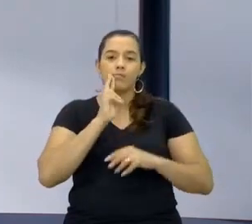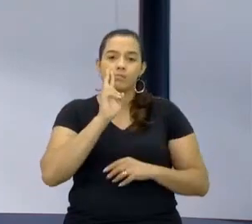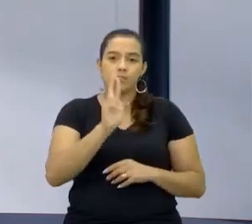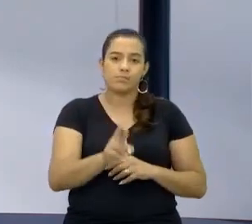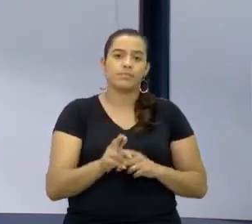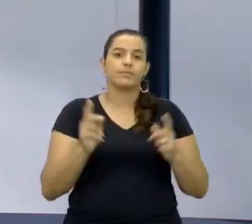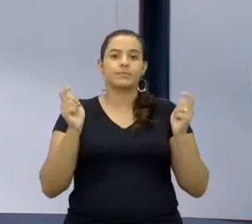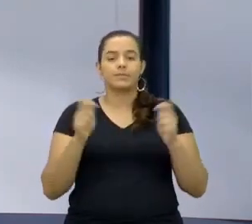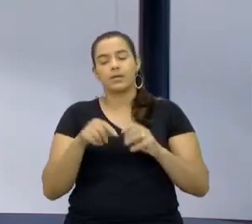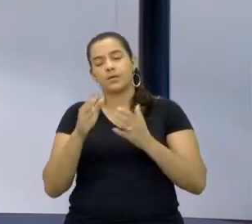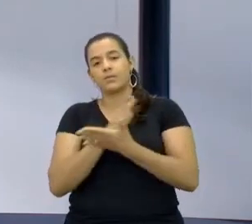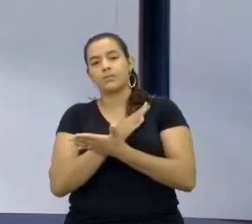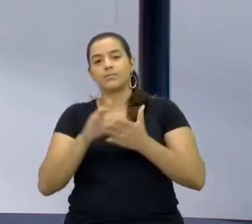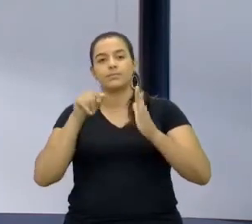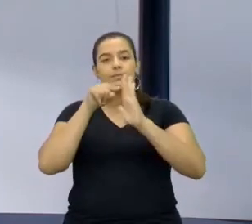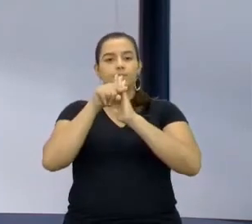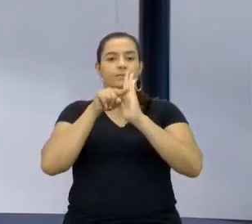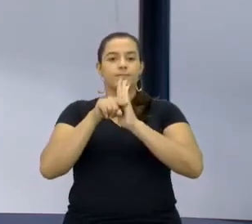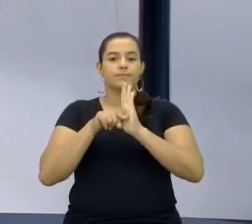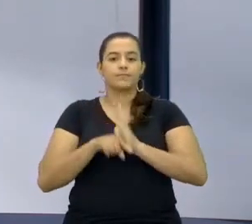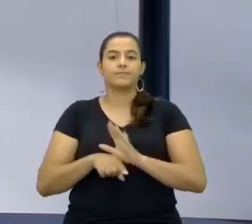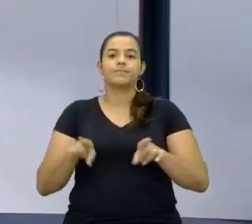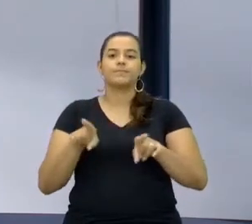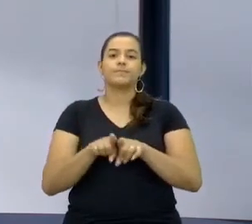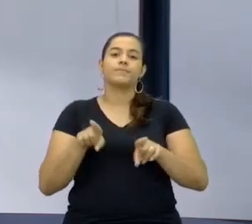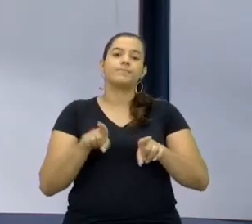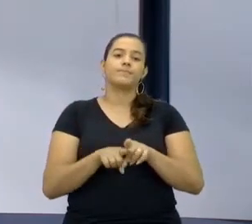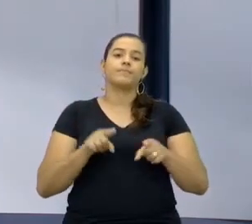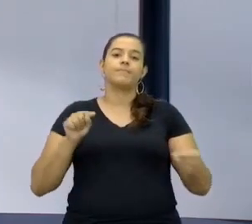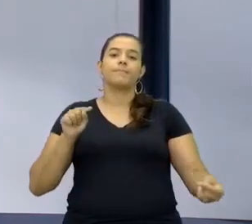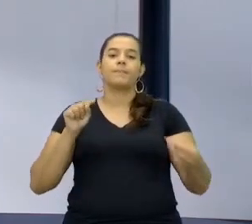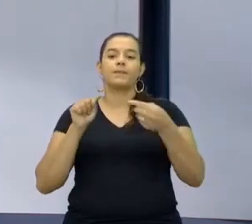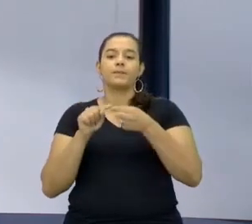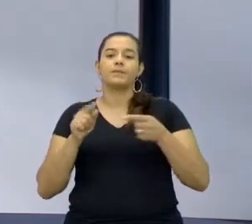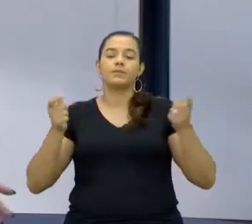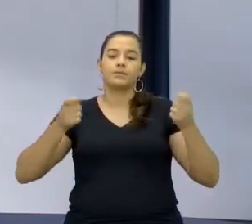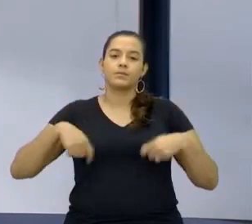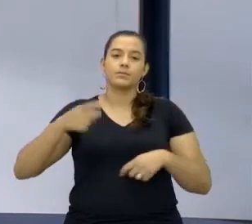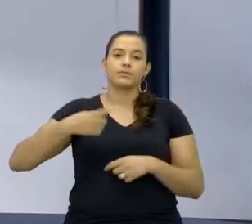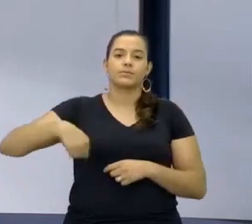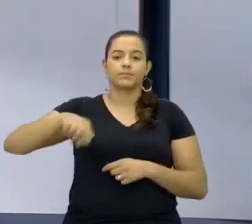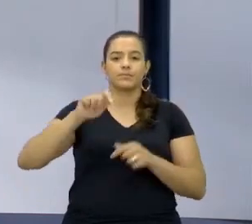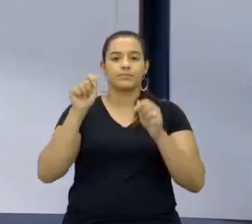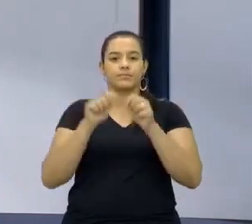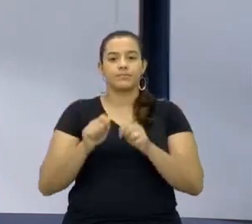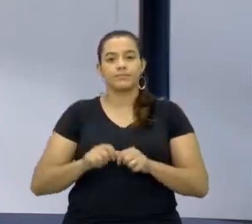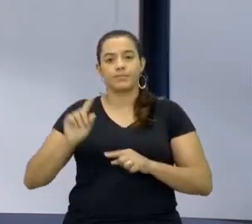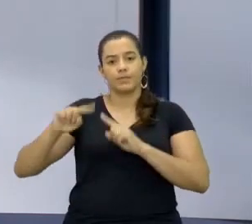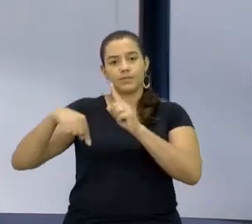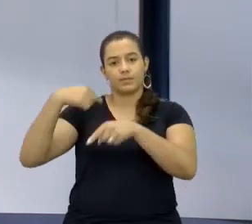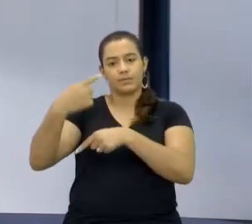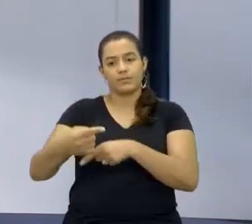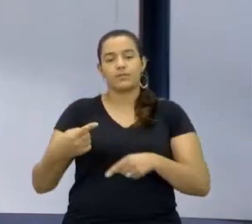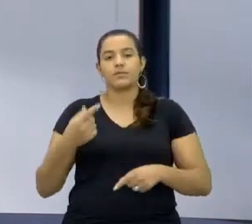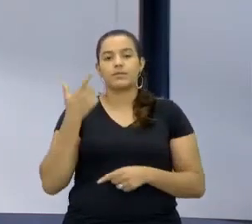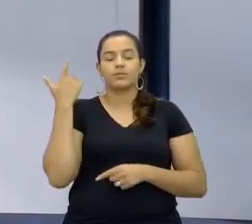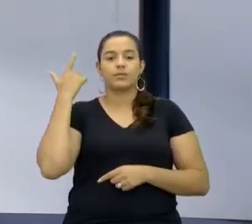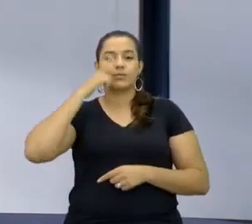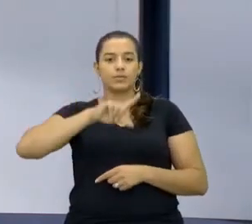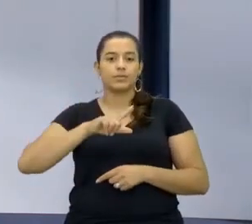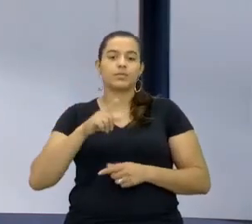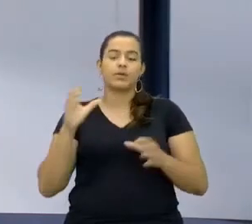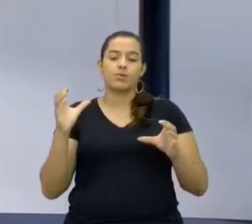fez algumas análises, isso que também faz parte de algumas análises que a gente vai fazer. E nas próximas aulas a gente vai chegar em